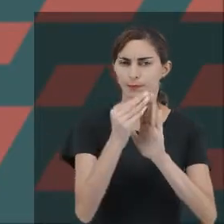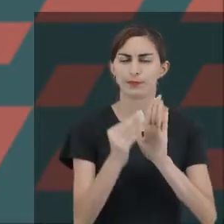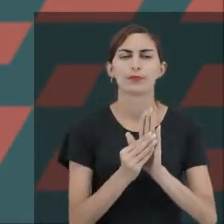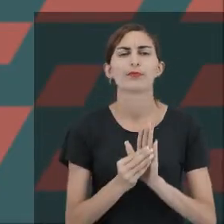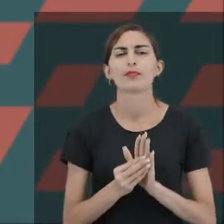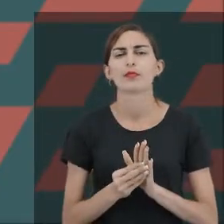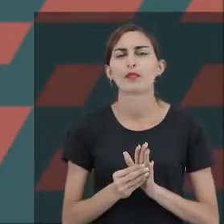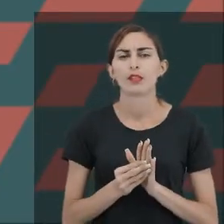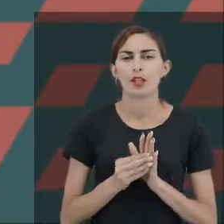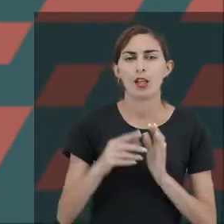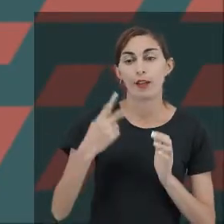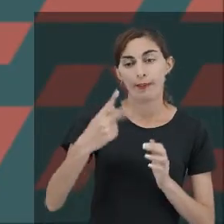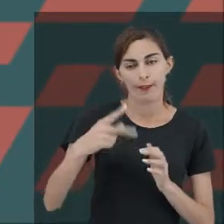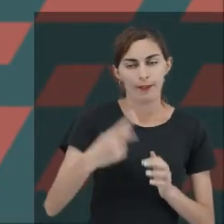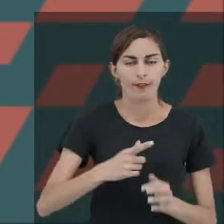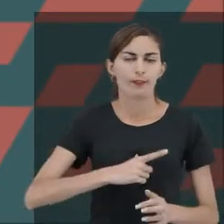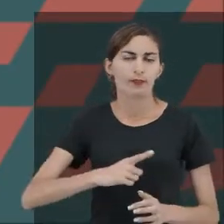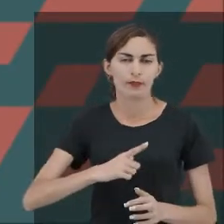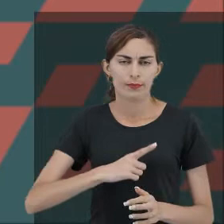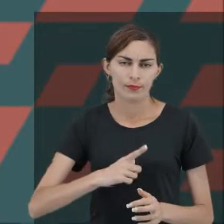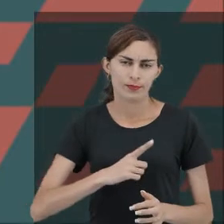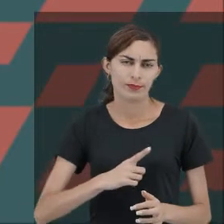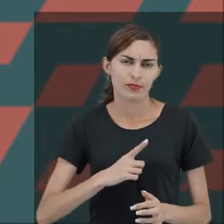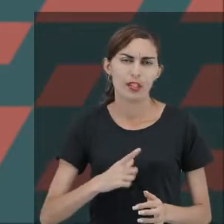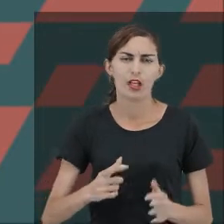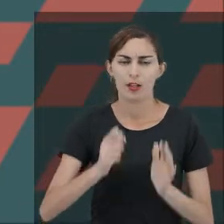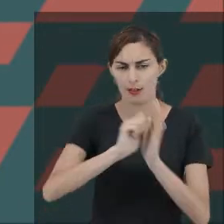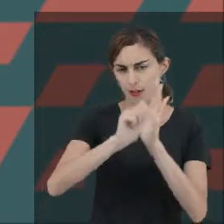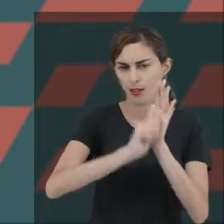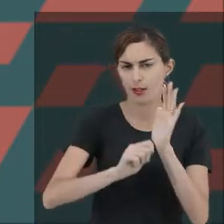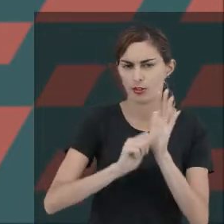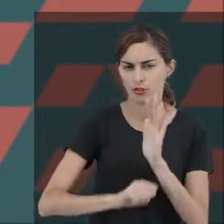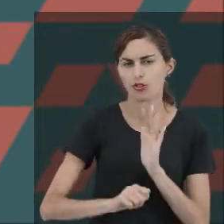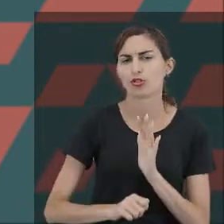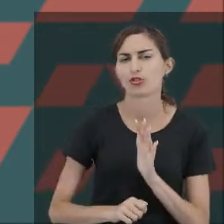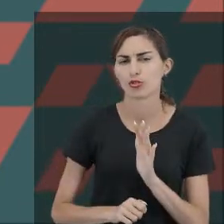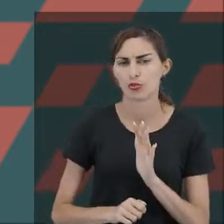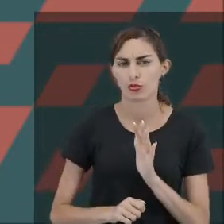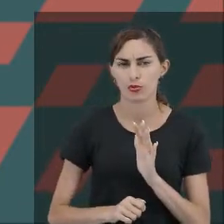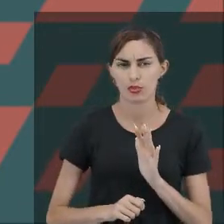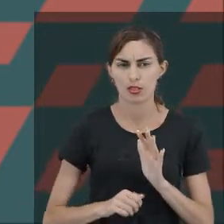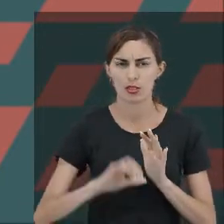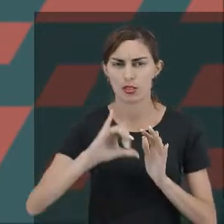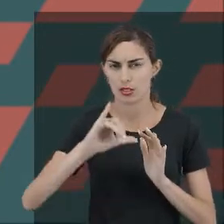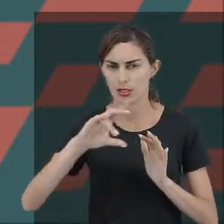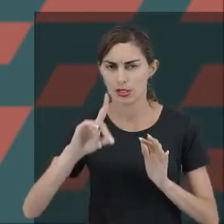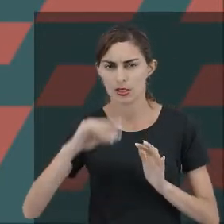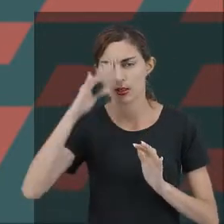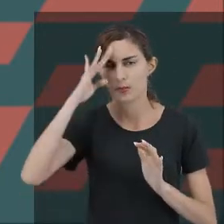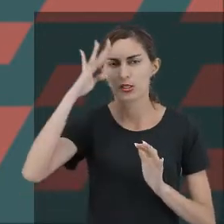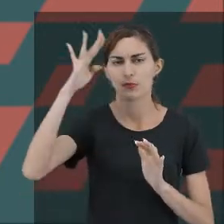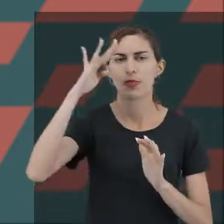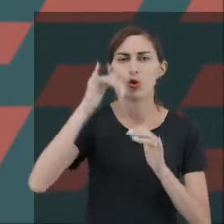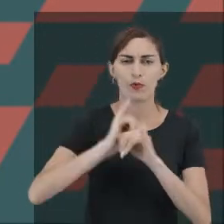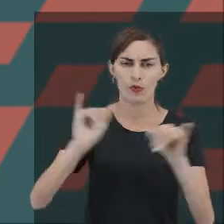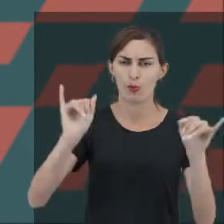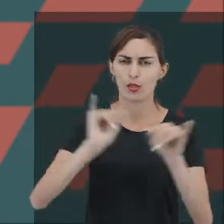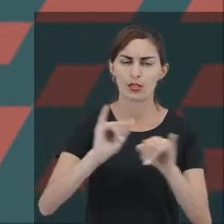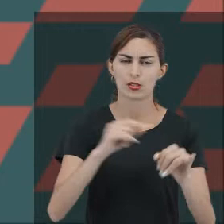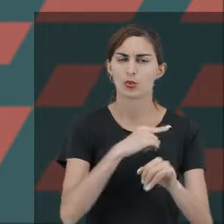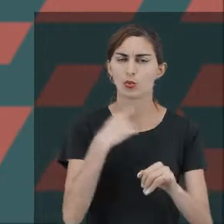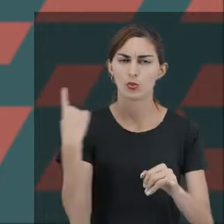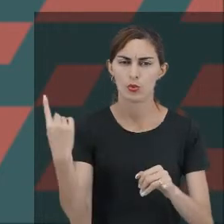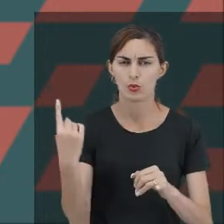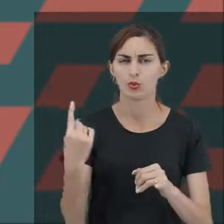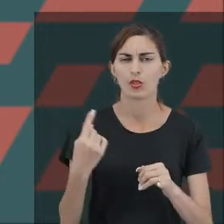O óbito, além de ser registrado no SIM, ele tem um ponto de registro no RESP. O